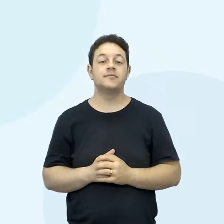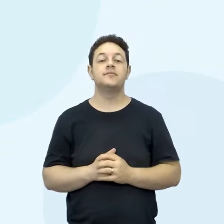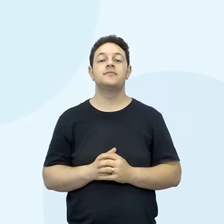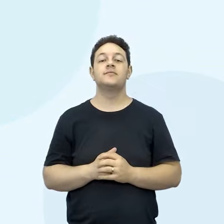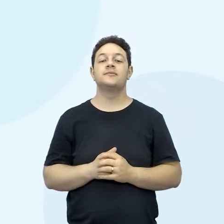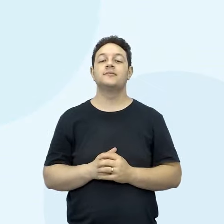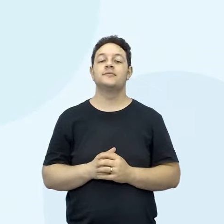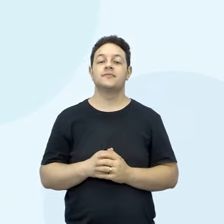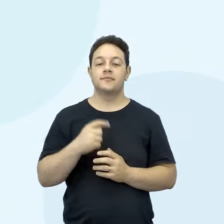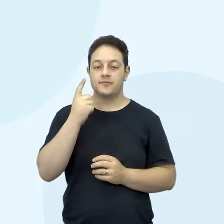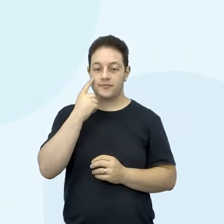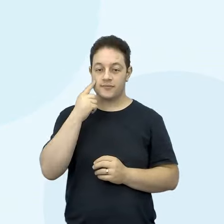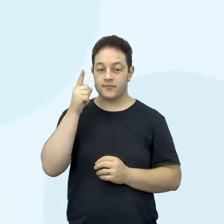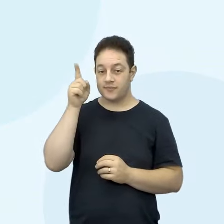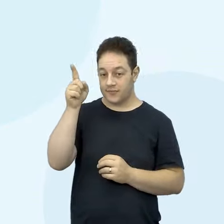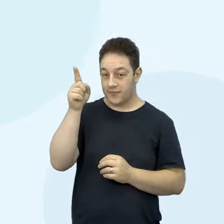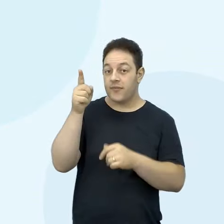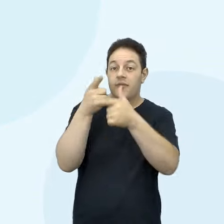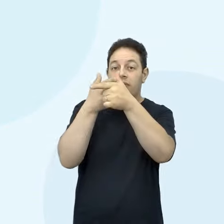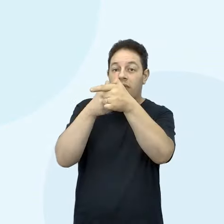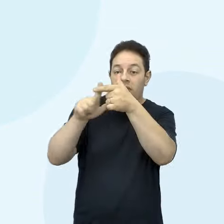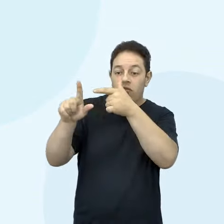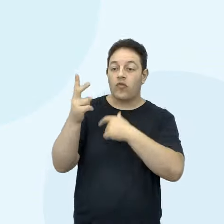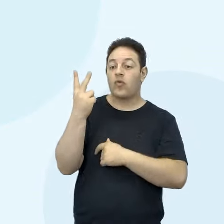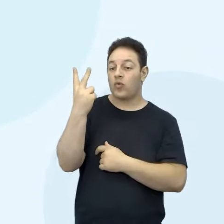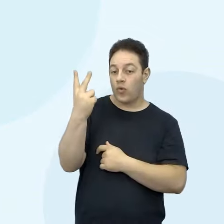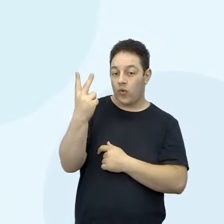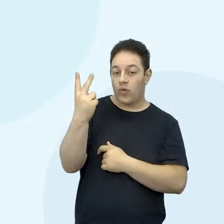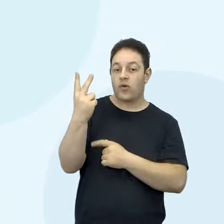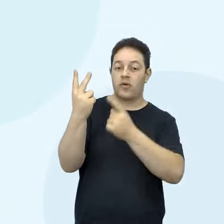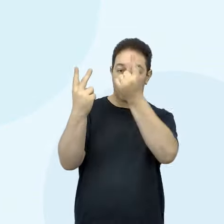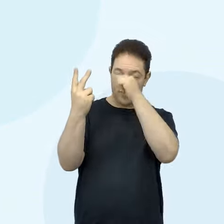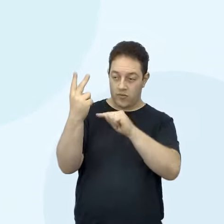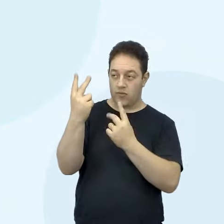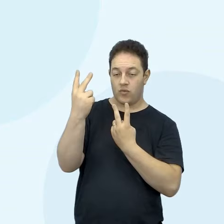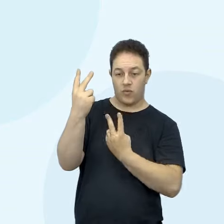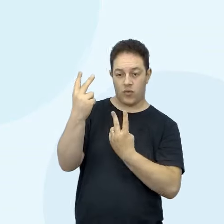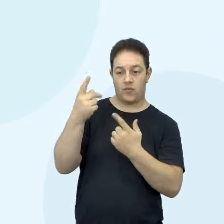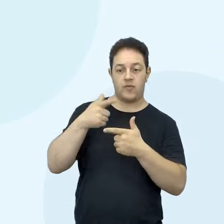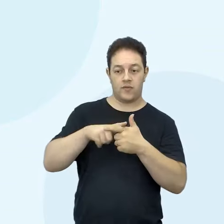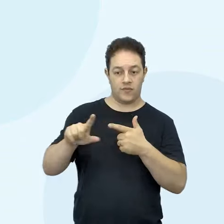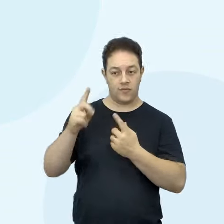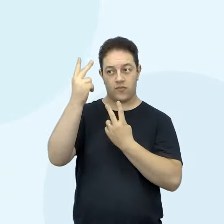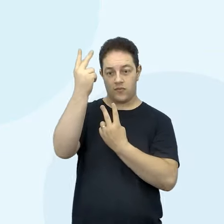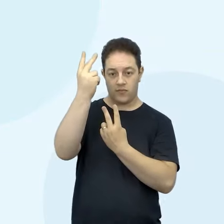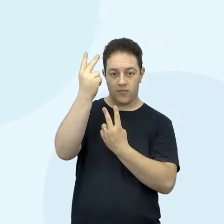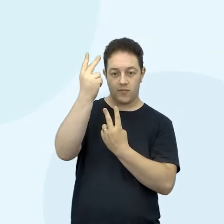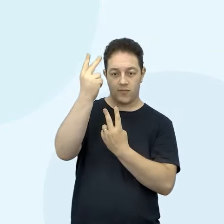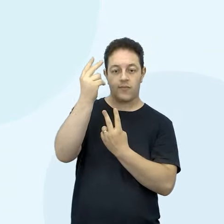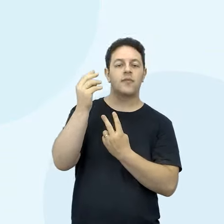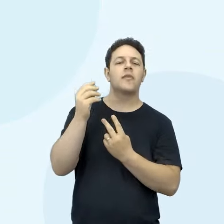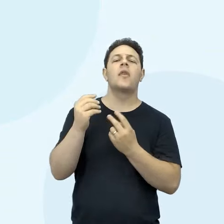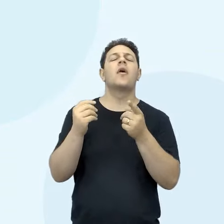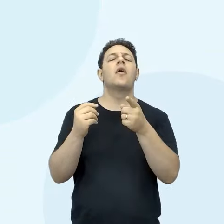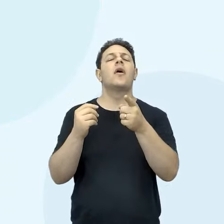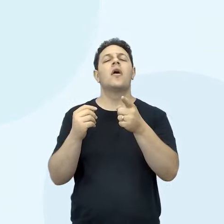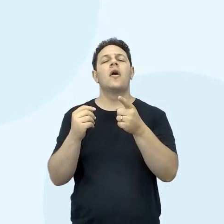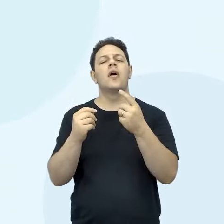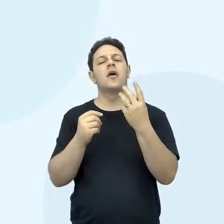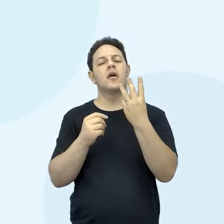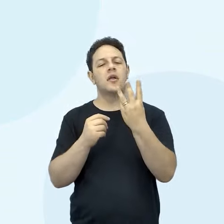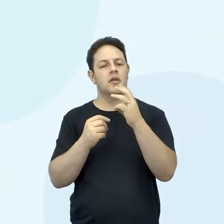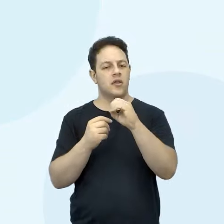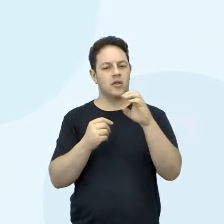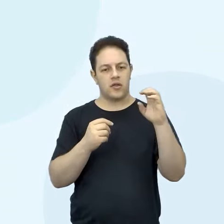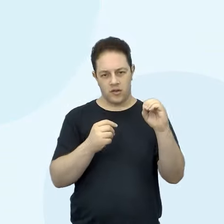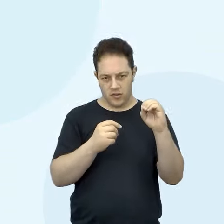dividir essa parada aqui por 2 e dividir aqui por 2. Em cima e embaixo. Quanto que vai dar aqui? Vai